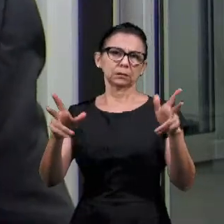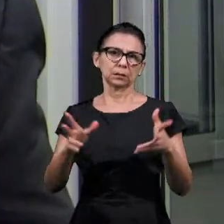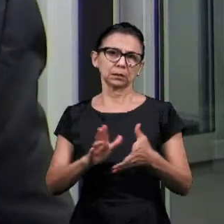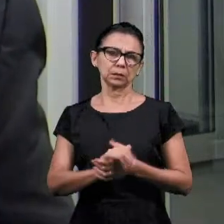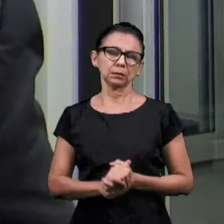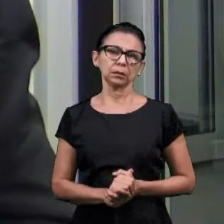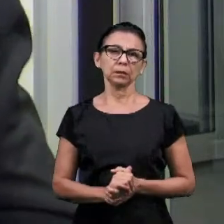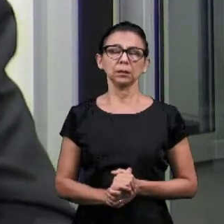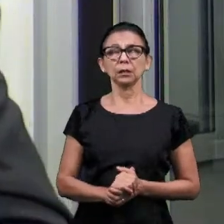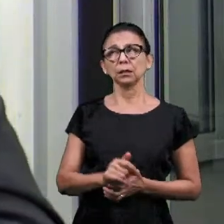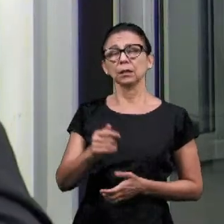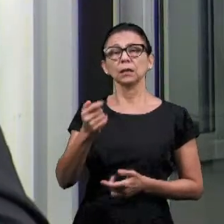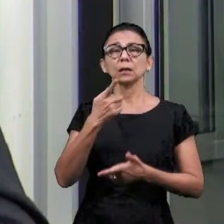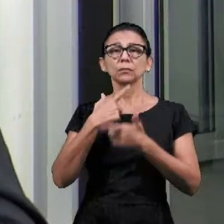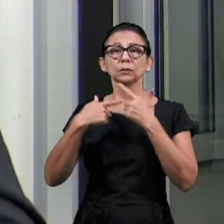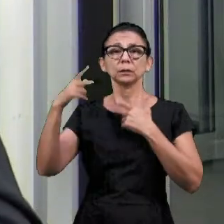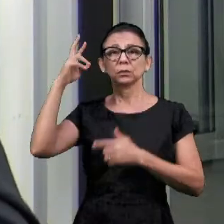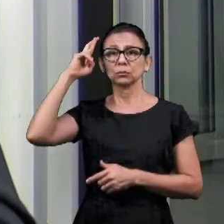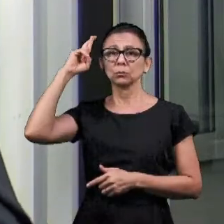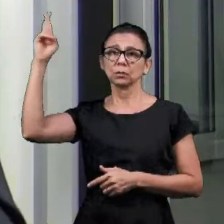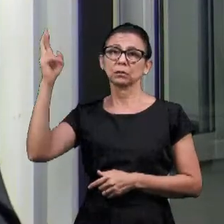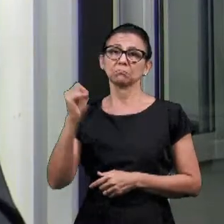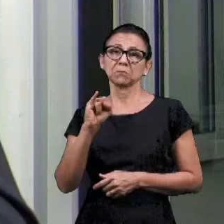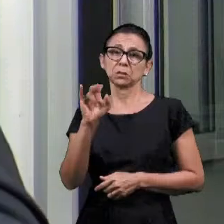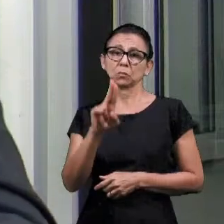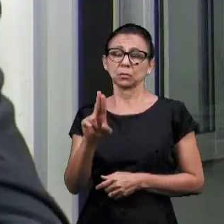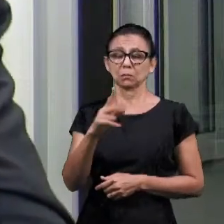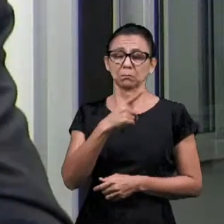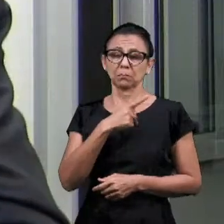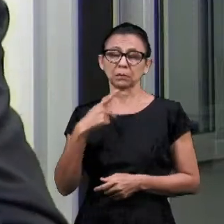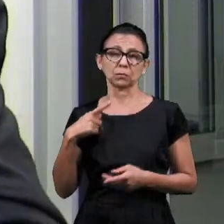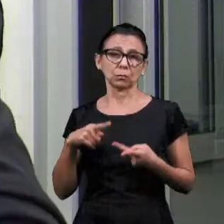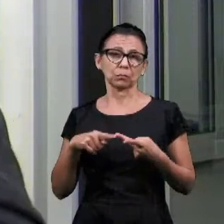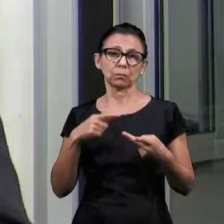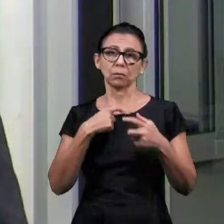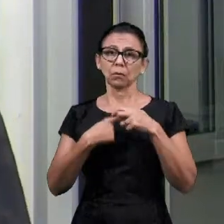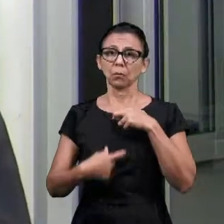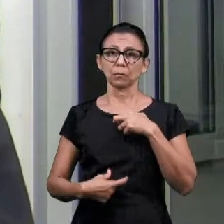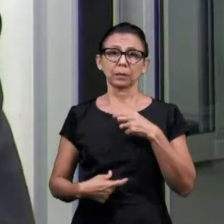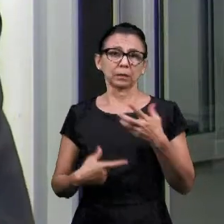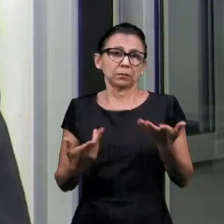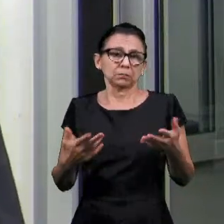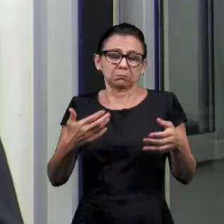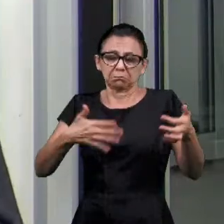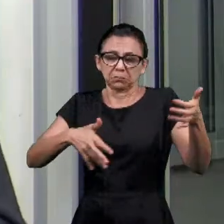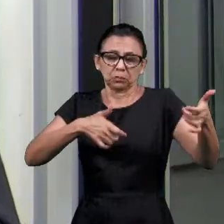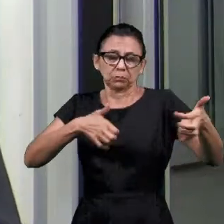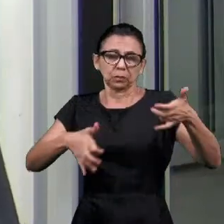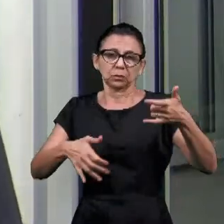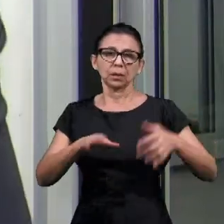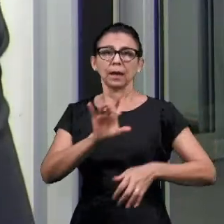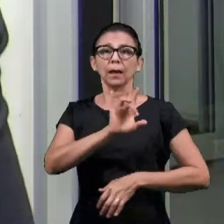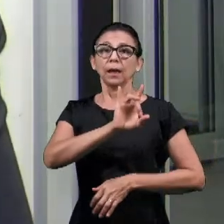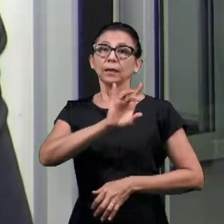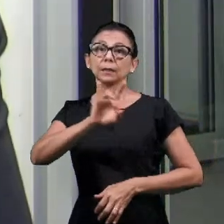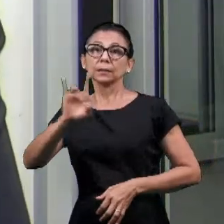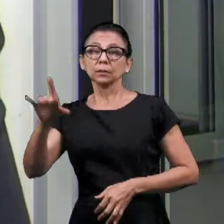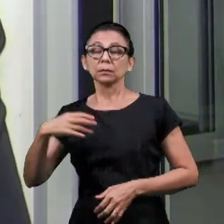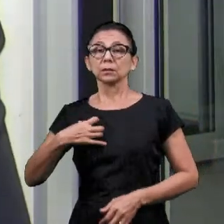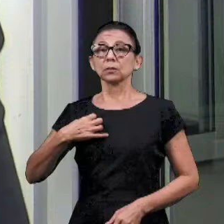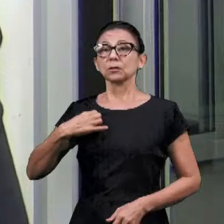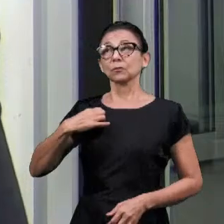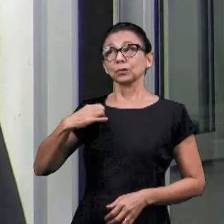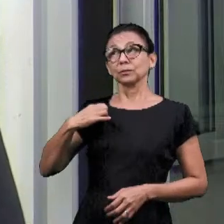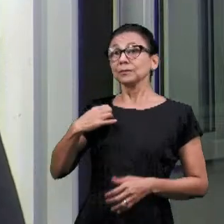quer usar como pastor, ou o senhor quer usar como diáconos, como obreiros, como instrumentista. Cada um de nós precisa buscar ser o